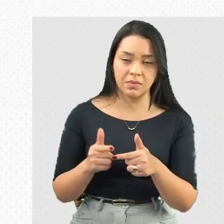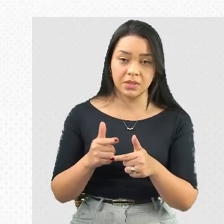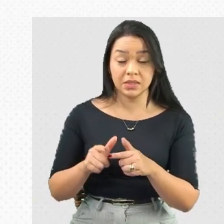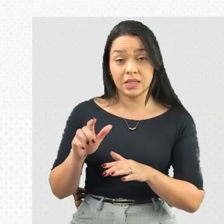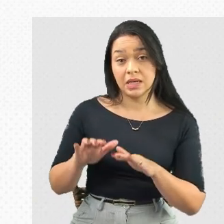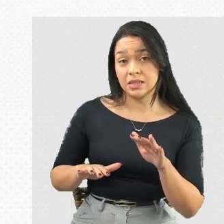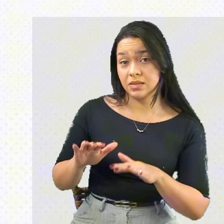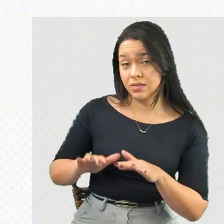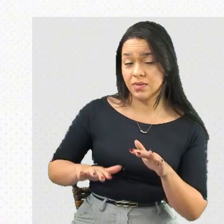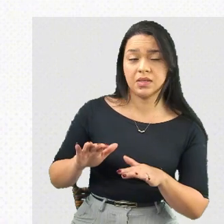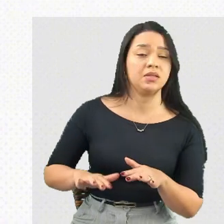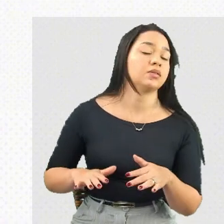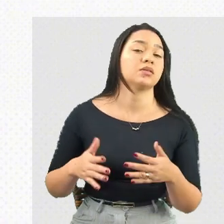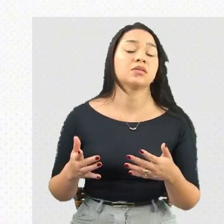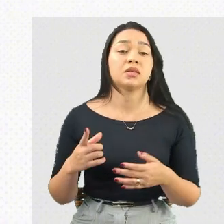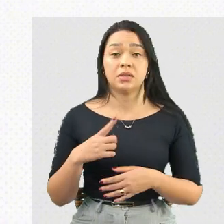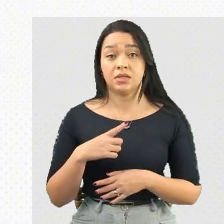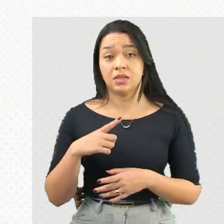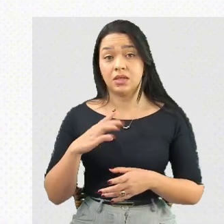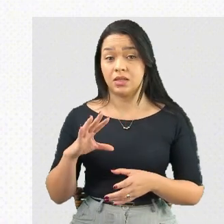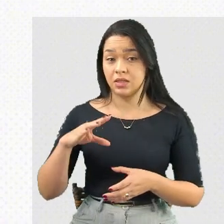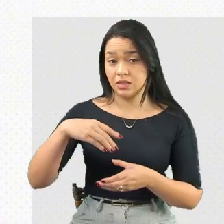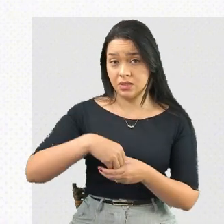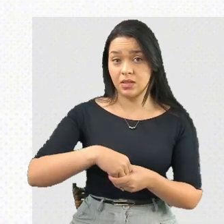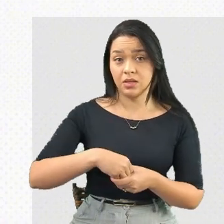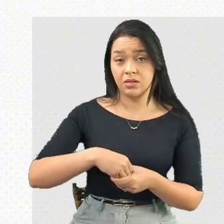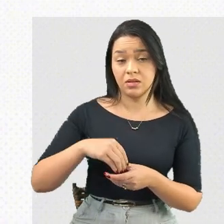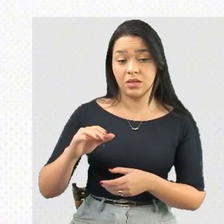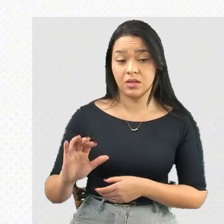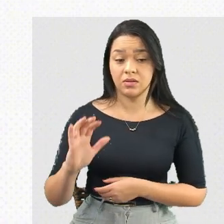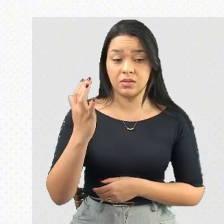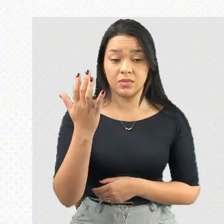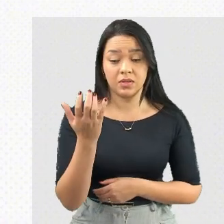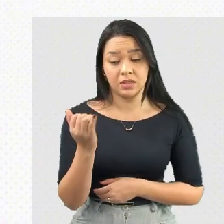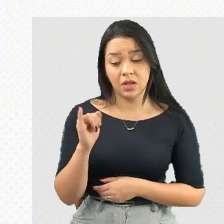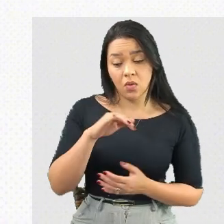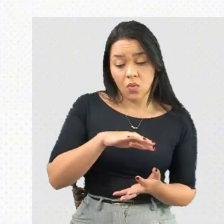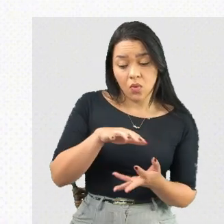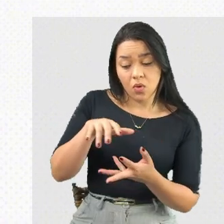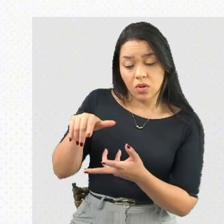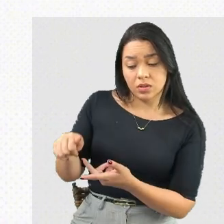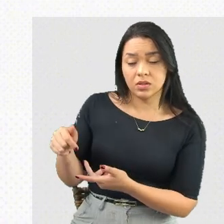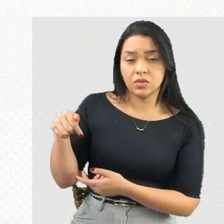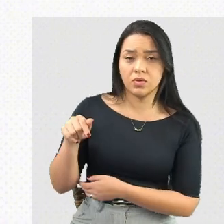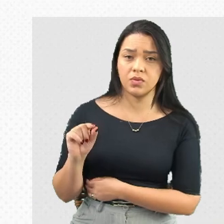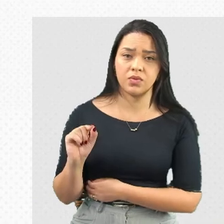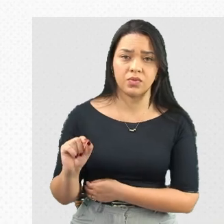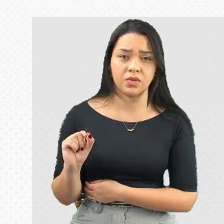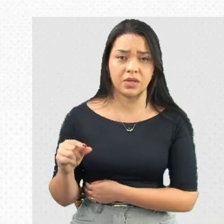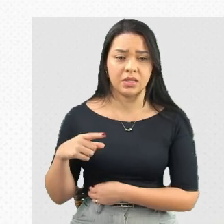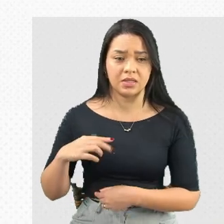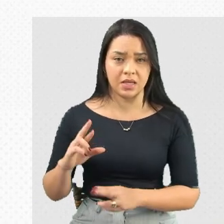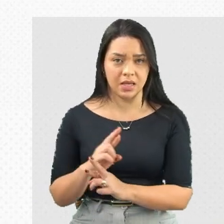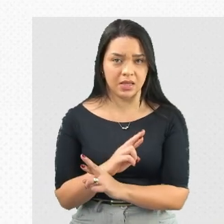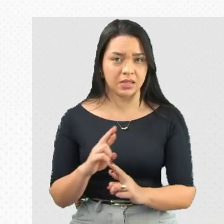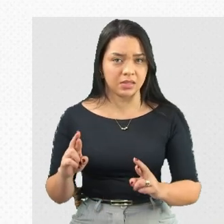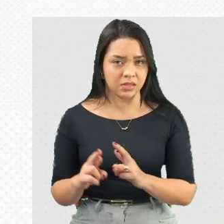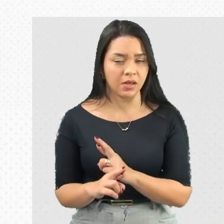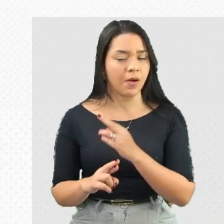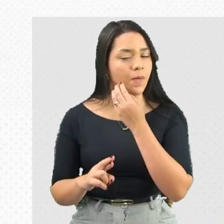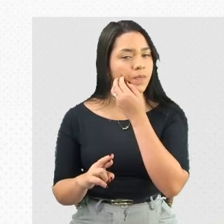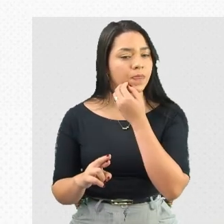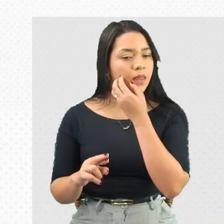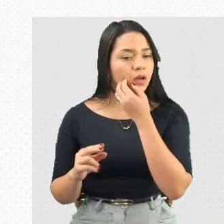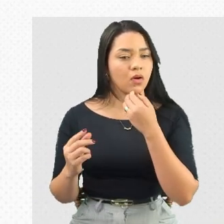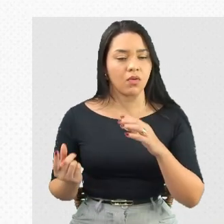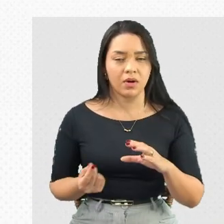vezes, estão ocultos dentro daquele fenômeno. Então, se globalização e na sua relação com o capitalismo produzem